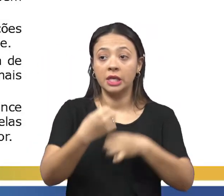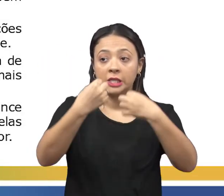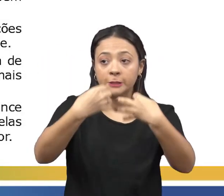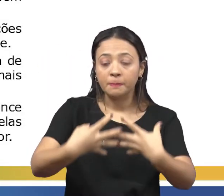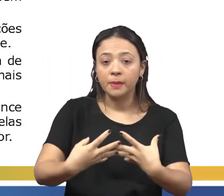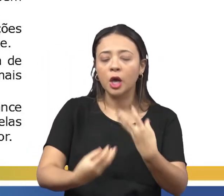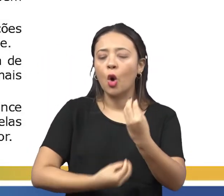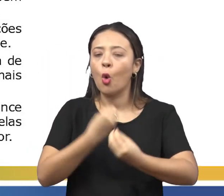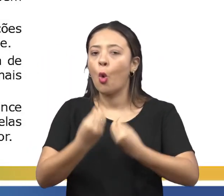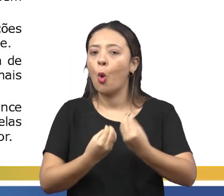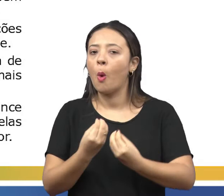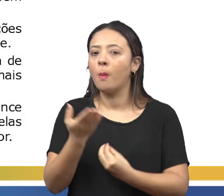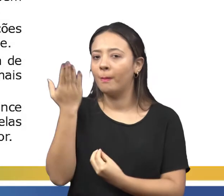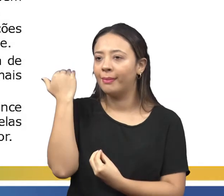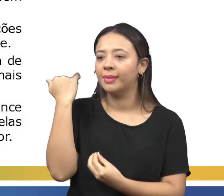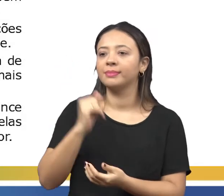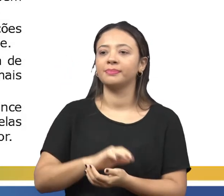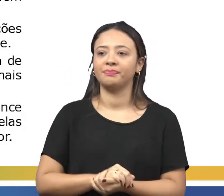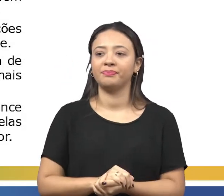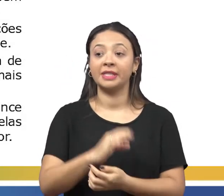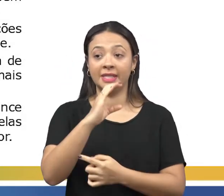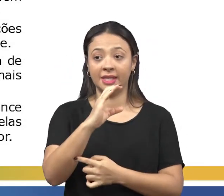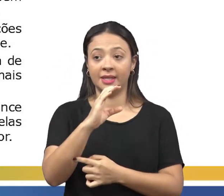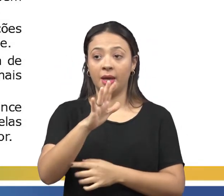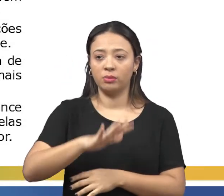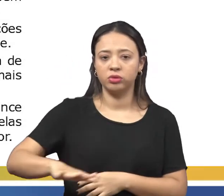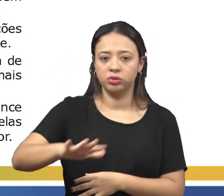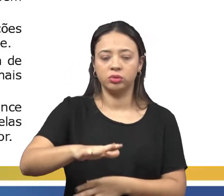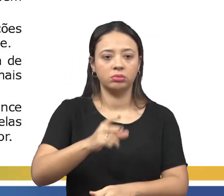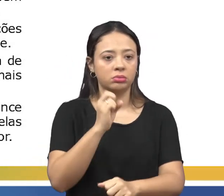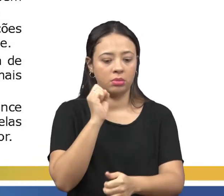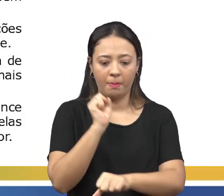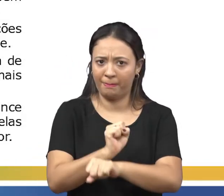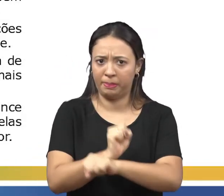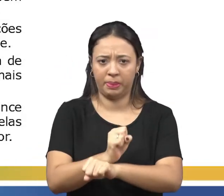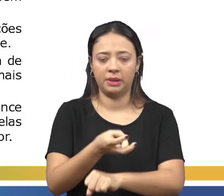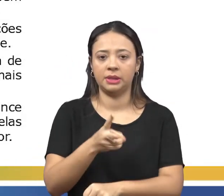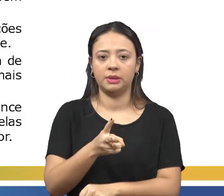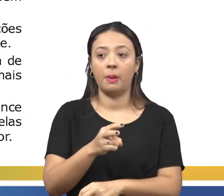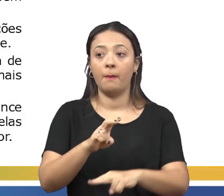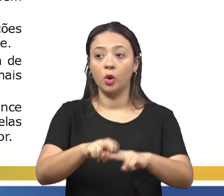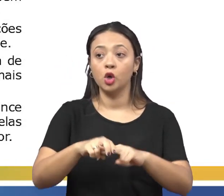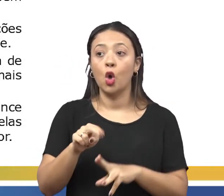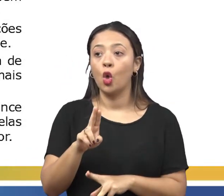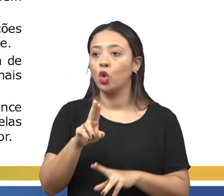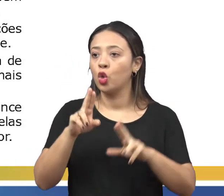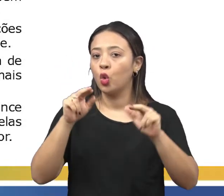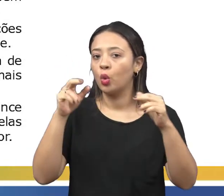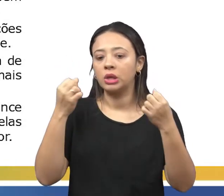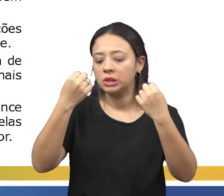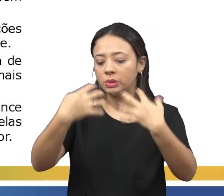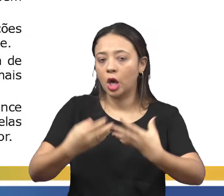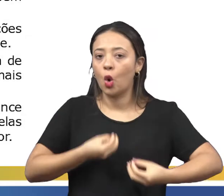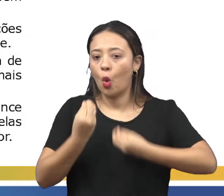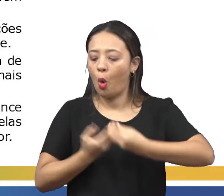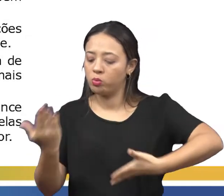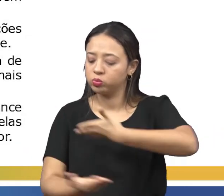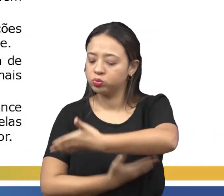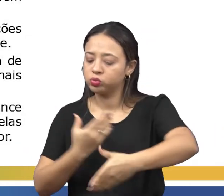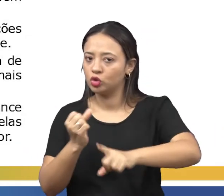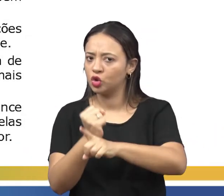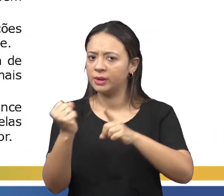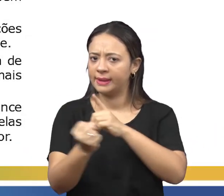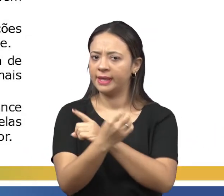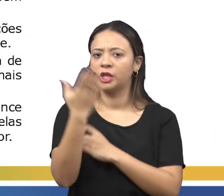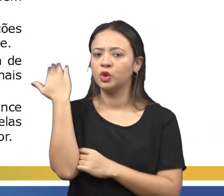o passado. A paisagem ela é uma forma estática, por isso jamais pode revelar relações sociais do passado que produzem